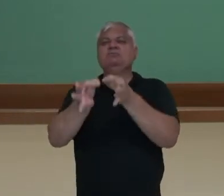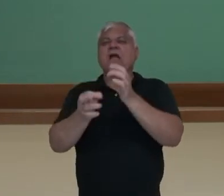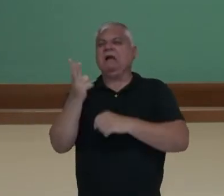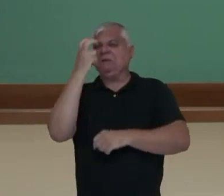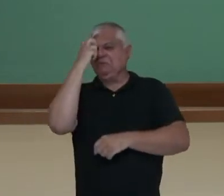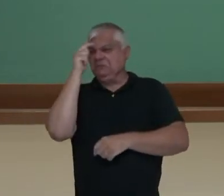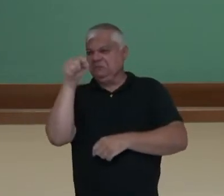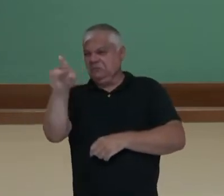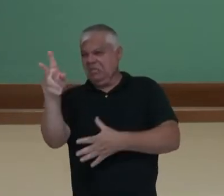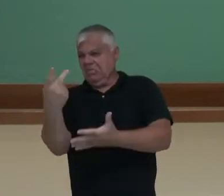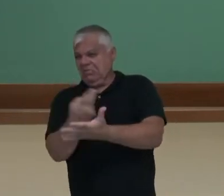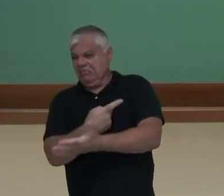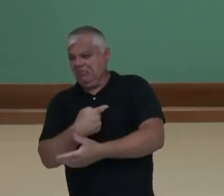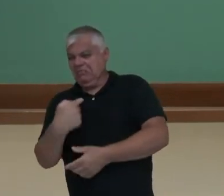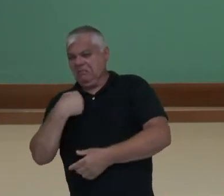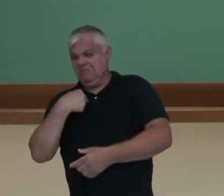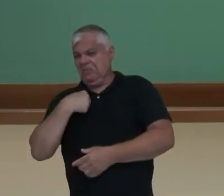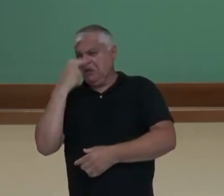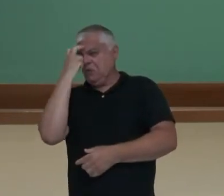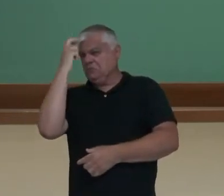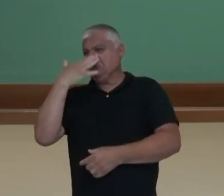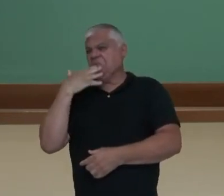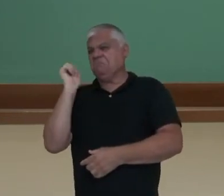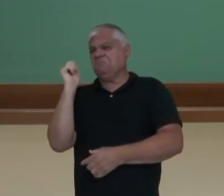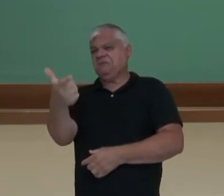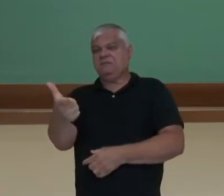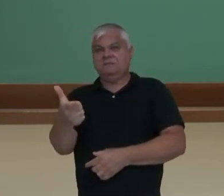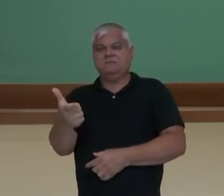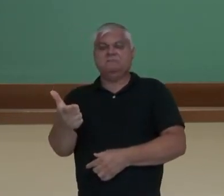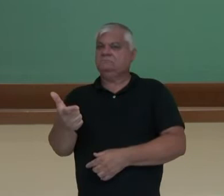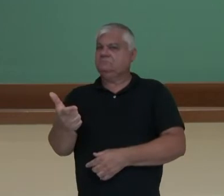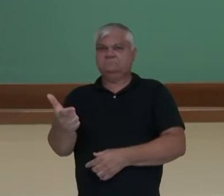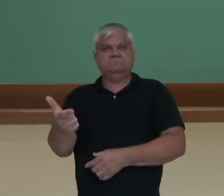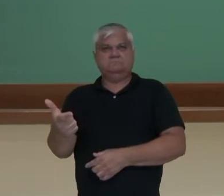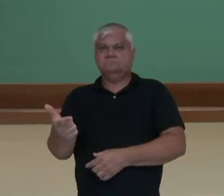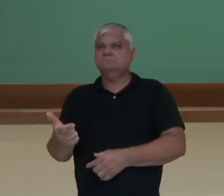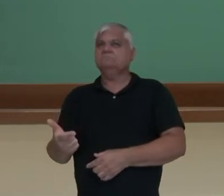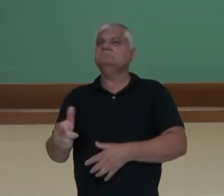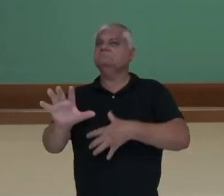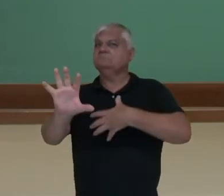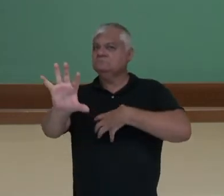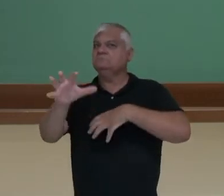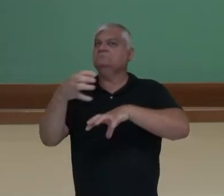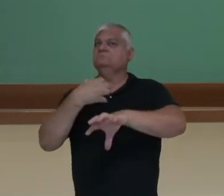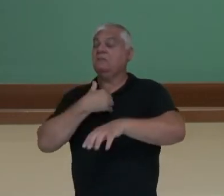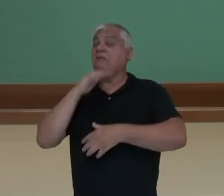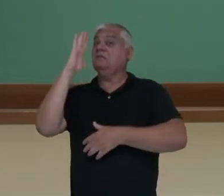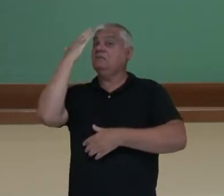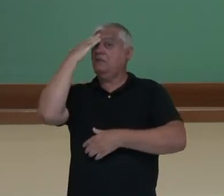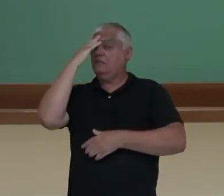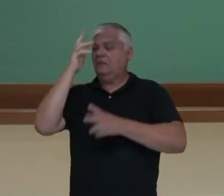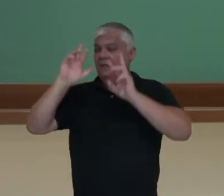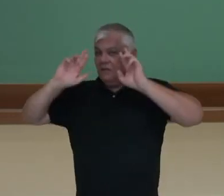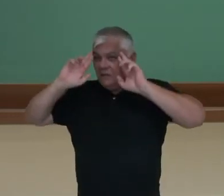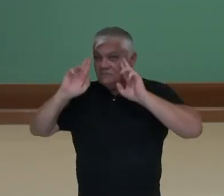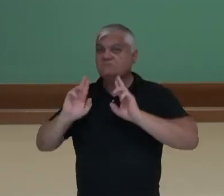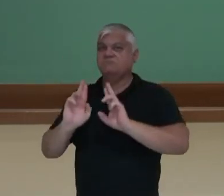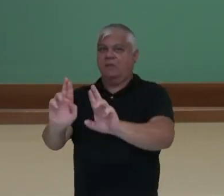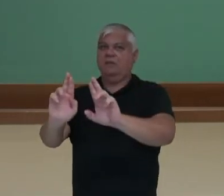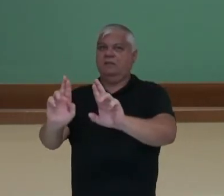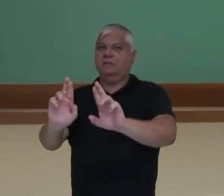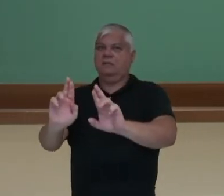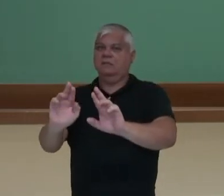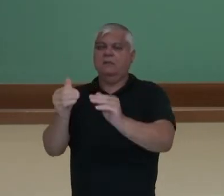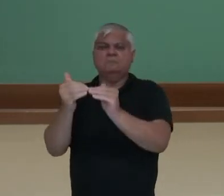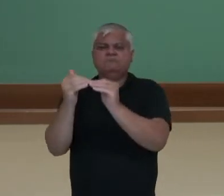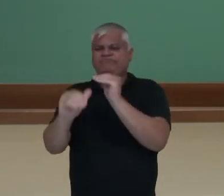a partir da nossa cultura. A gente tem que entender a cultura do outro e respeitá-la. Você pode até mesmo não concordar